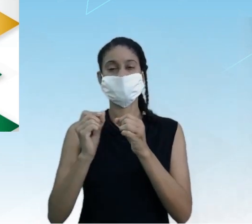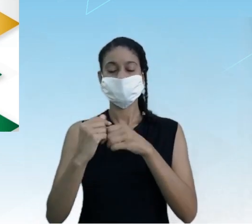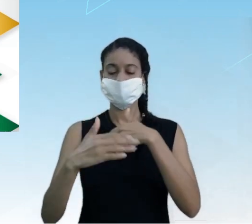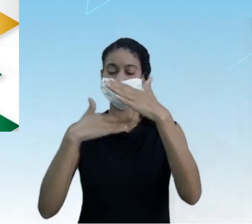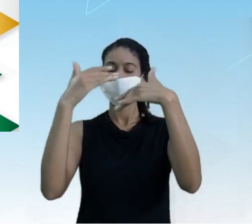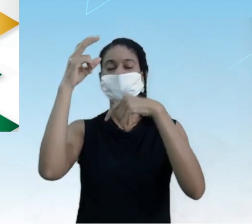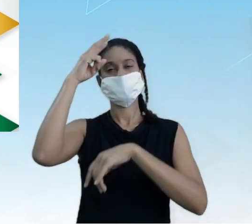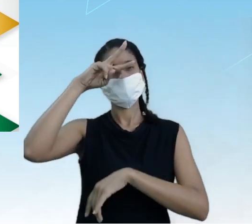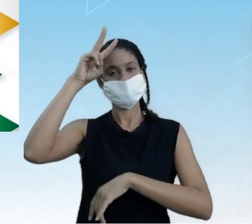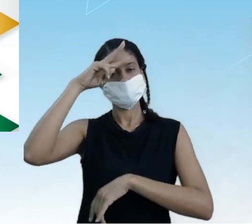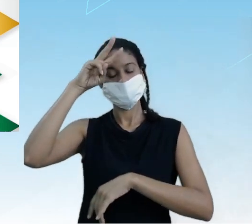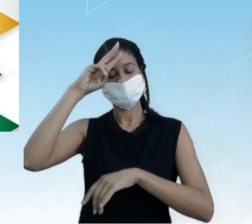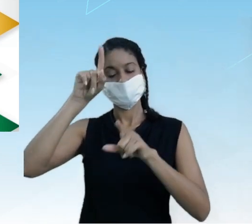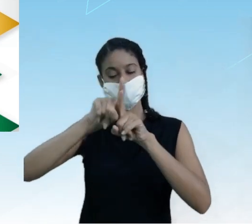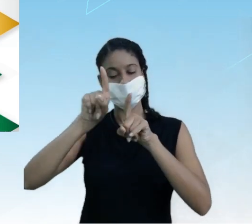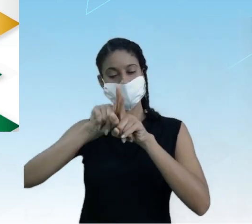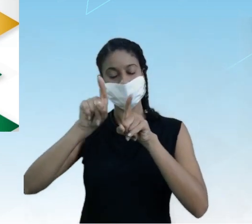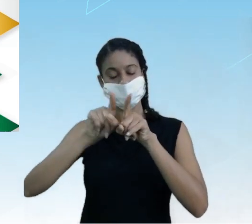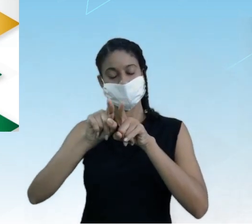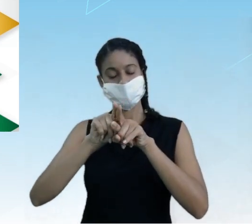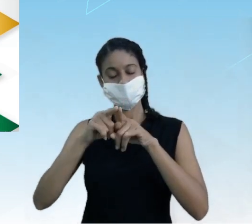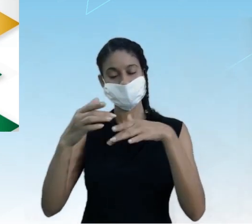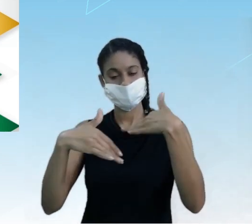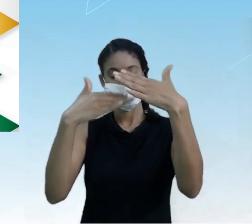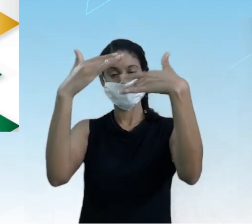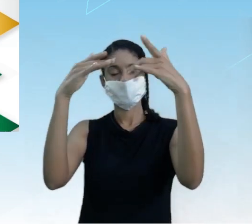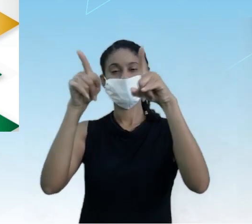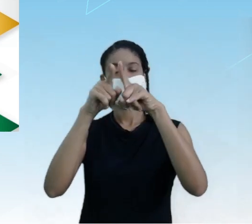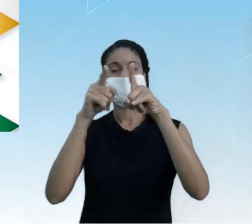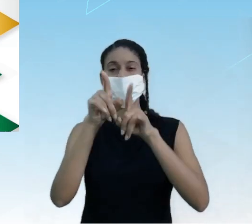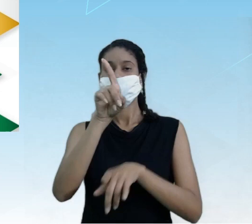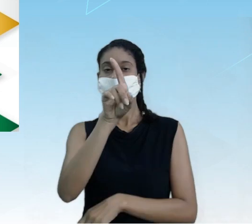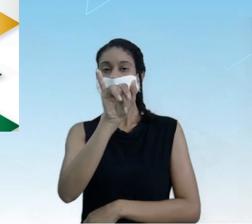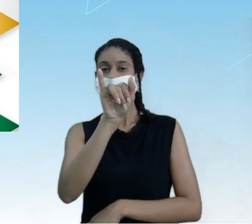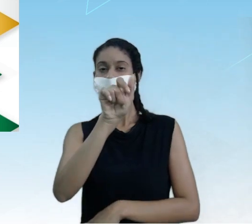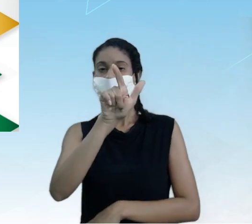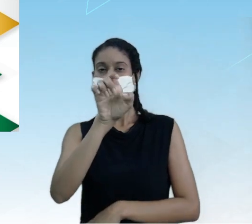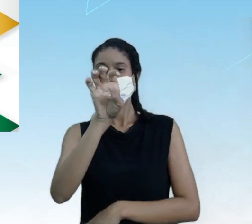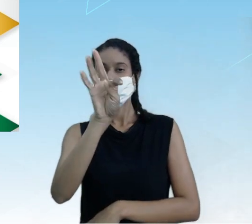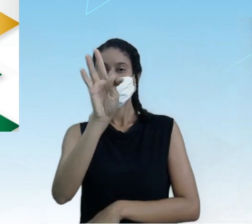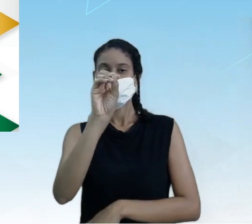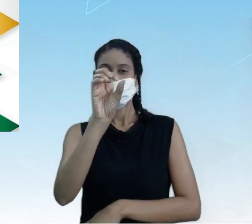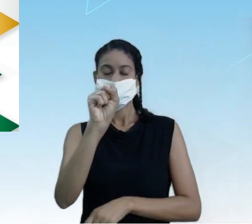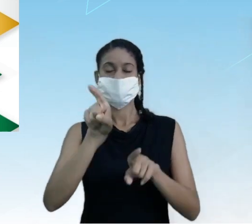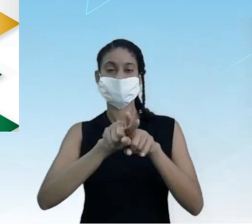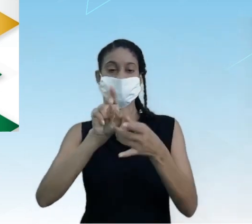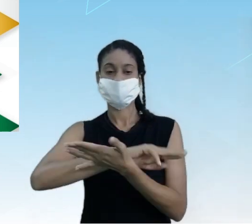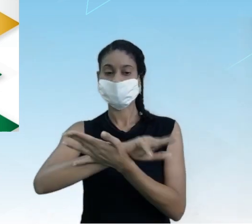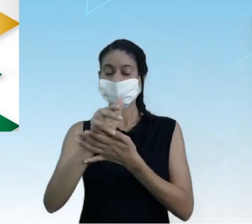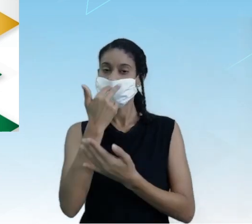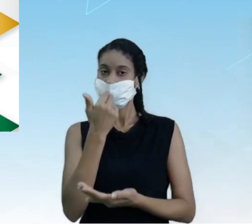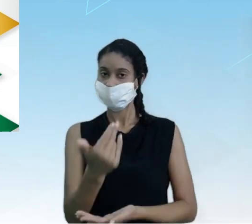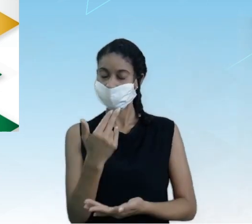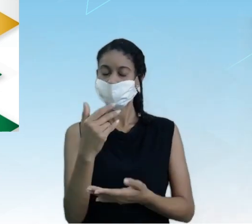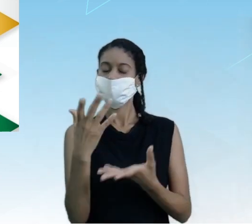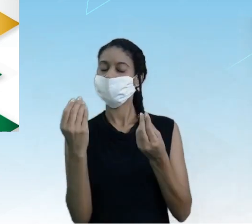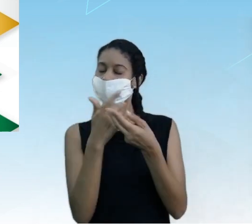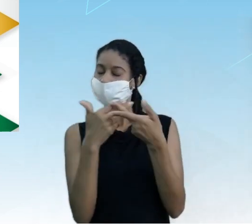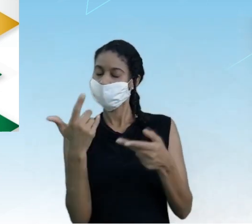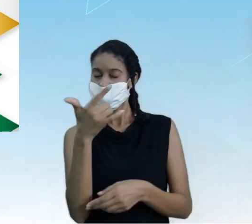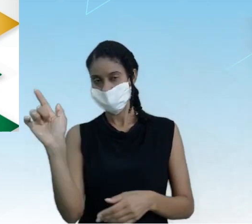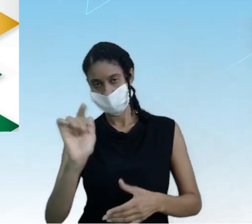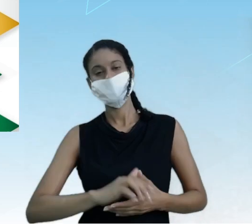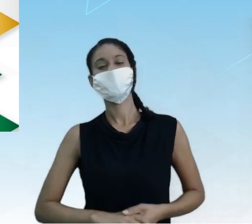a construção, a evolução, os dialetos, as variações linguísticas e muito mais.